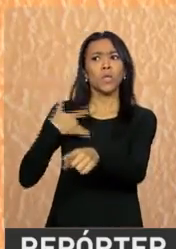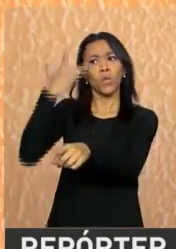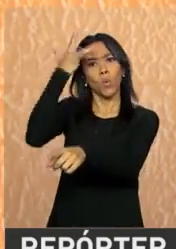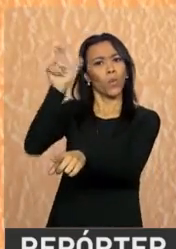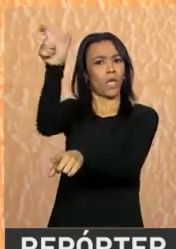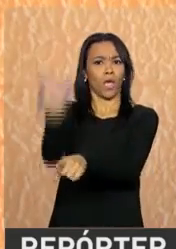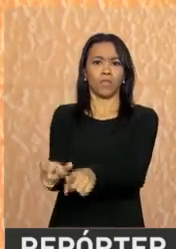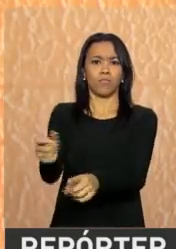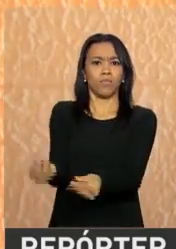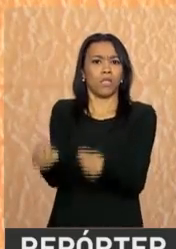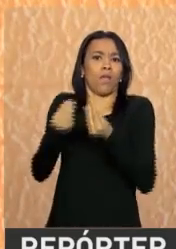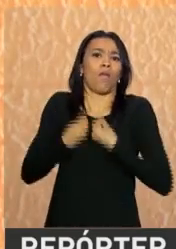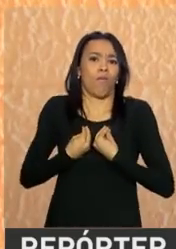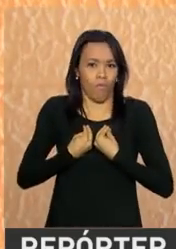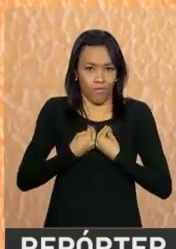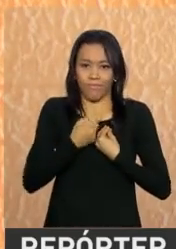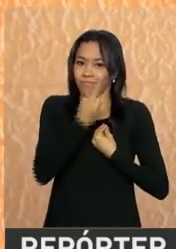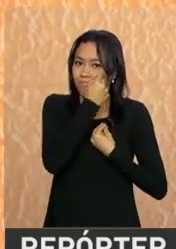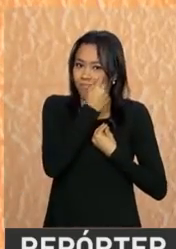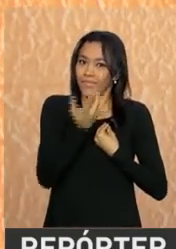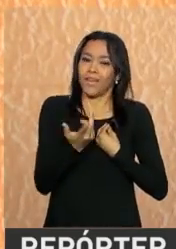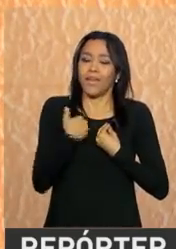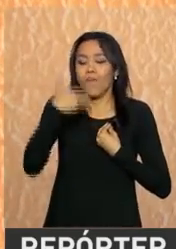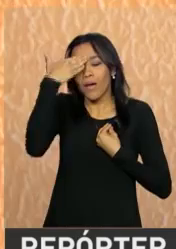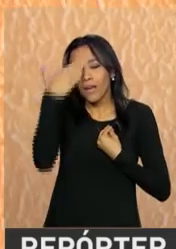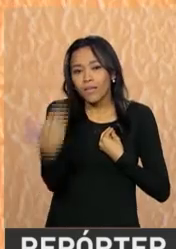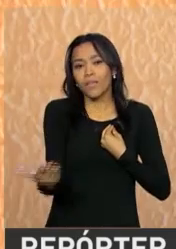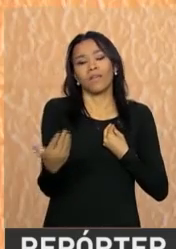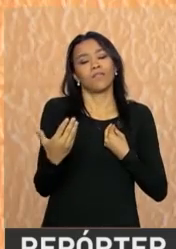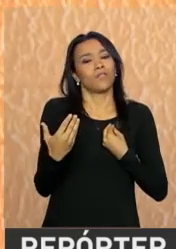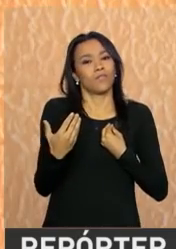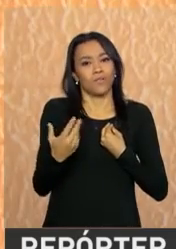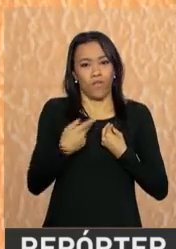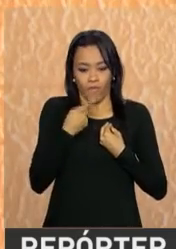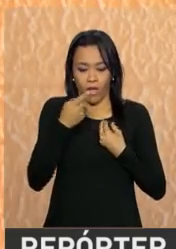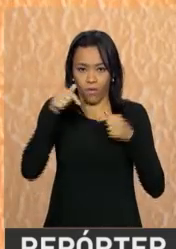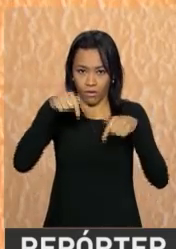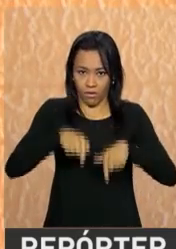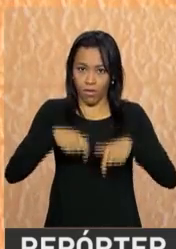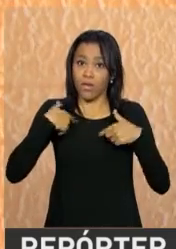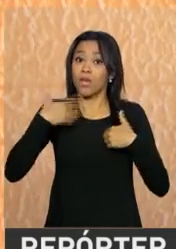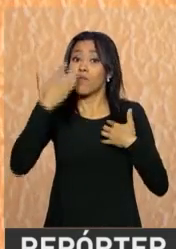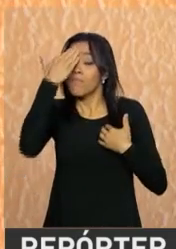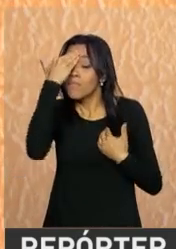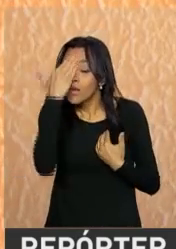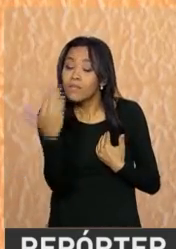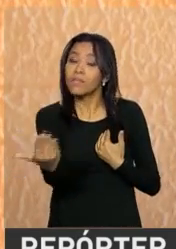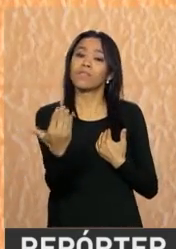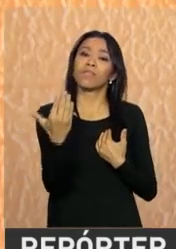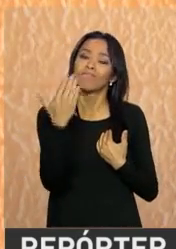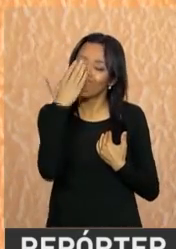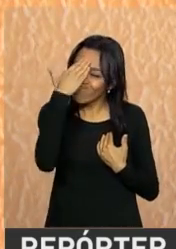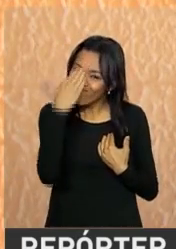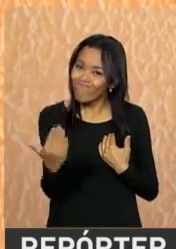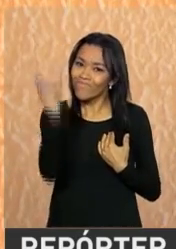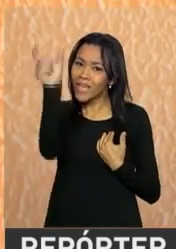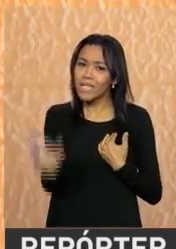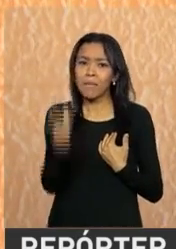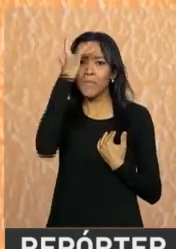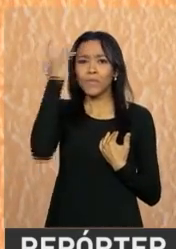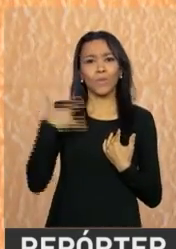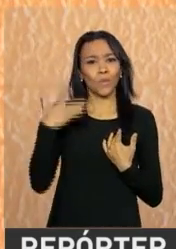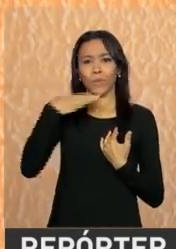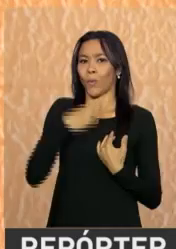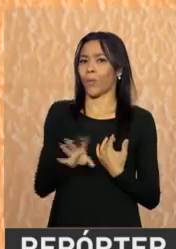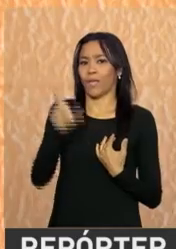conheço mas mesmo assim eu agradeço eu deixo minha graninha minha gratidão minha gratidão essa pessoa que eu não conheço